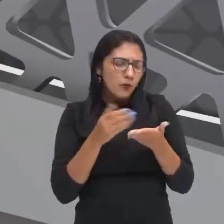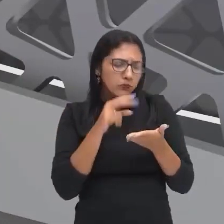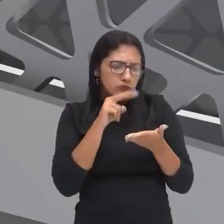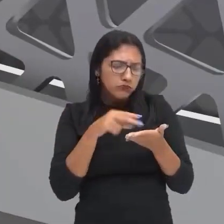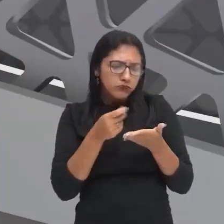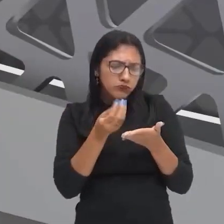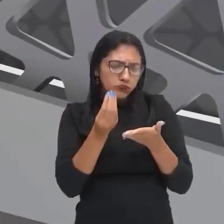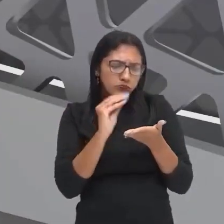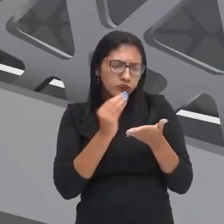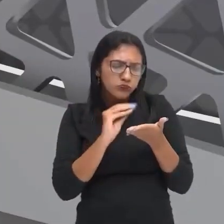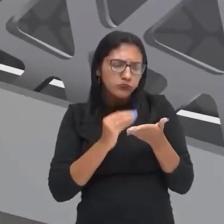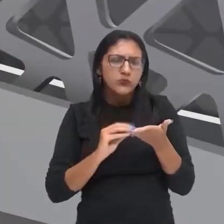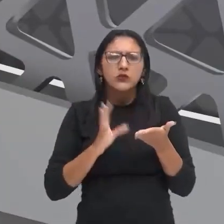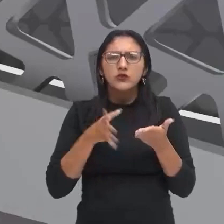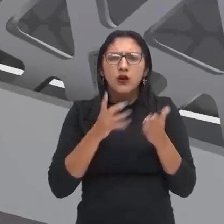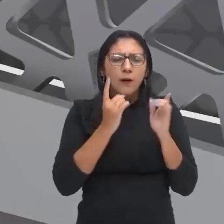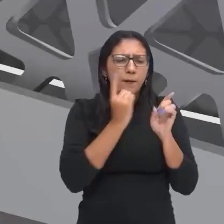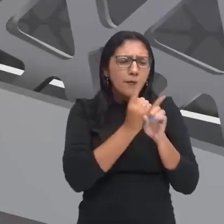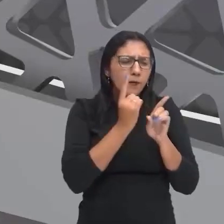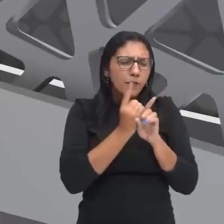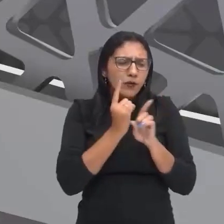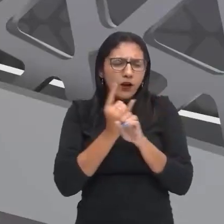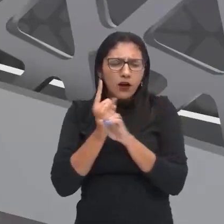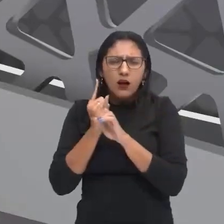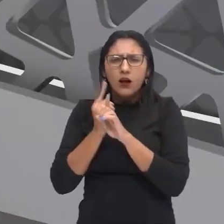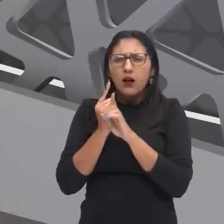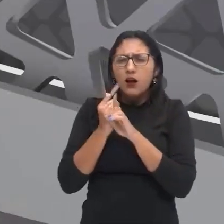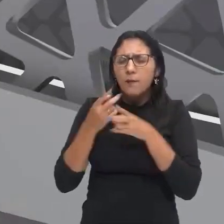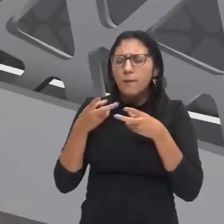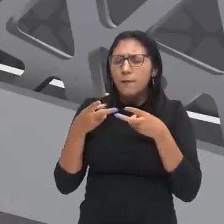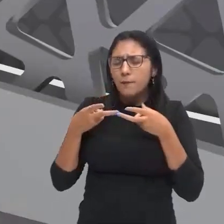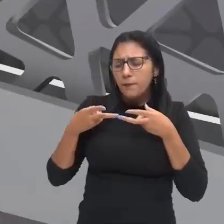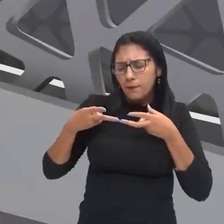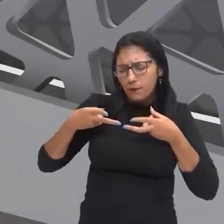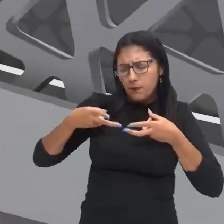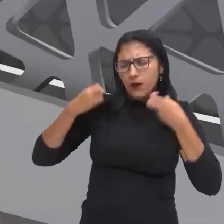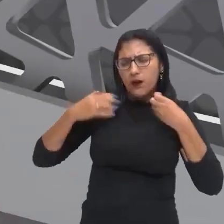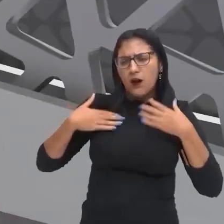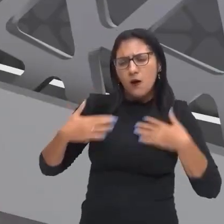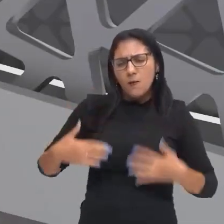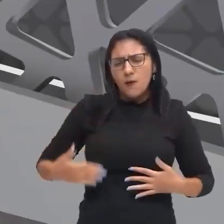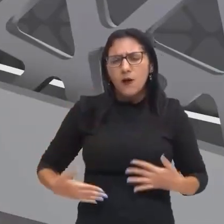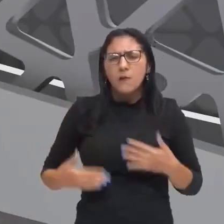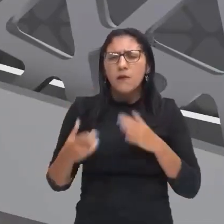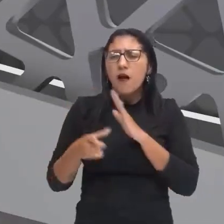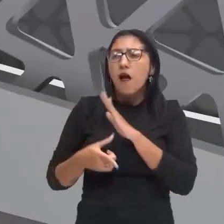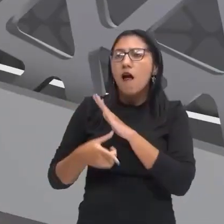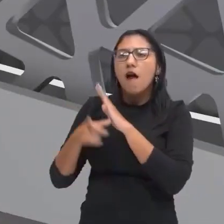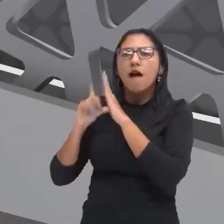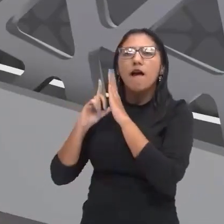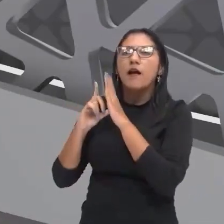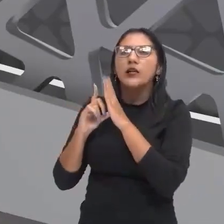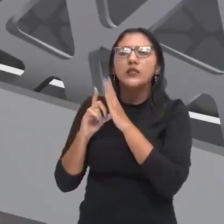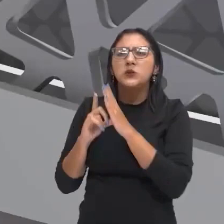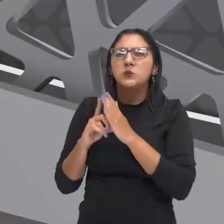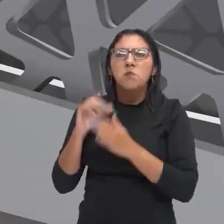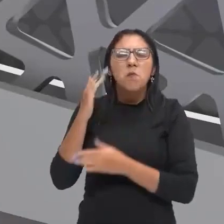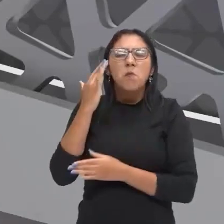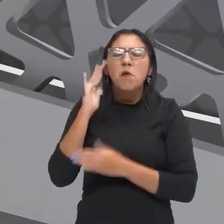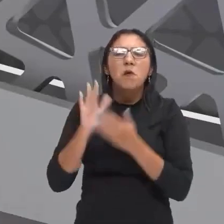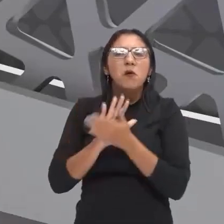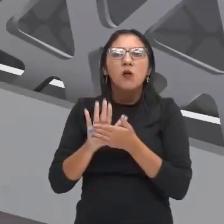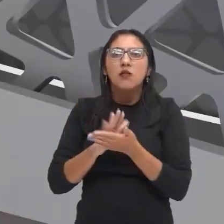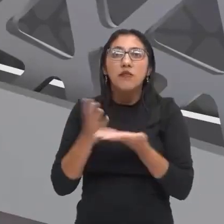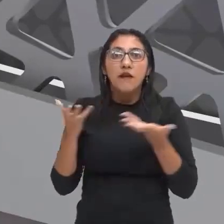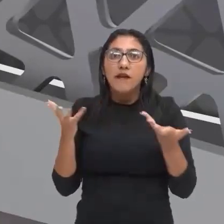Já estão se encontrando? Já estão percebendo coisas que antes vocês não viam e agora estão sendo